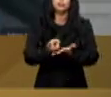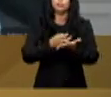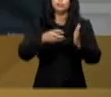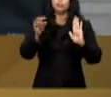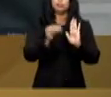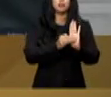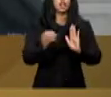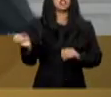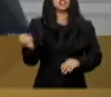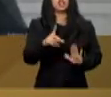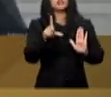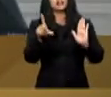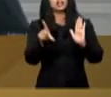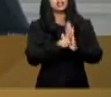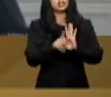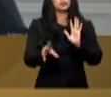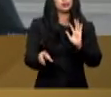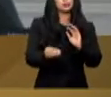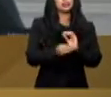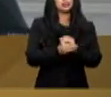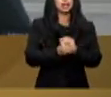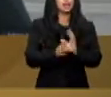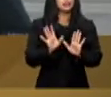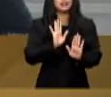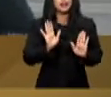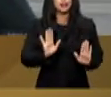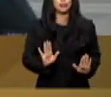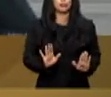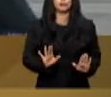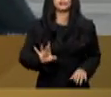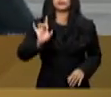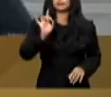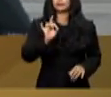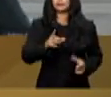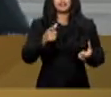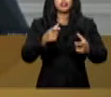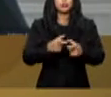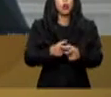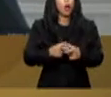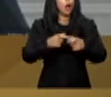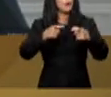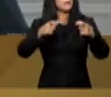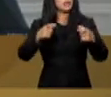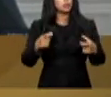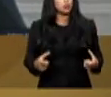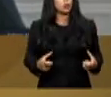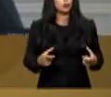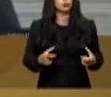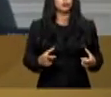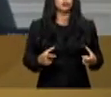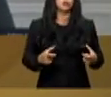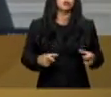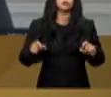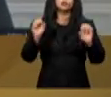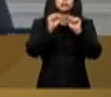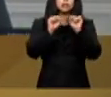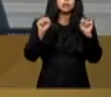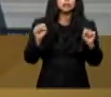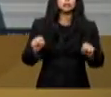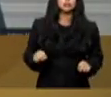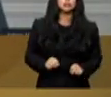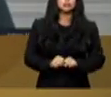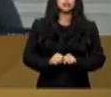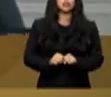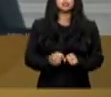complementar, uma nova lei instituidora. Ela apenas estendeu a sistemática constitucional de aplicação